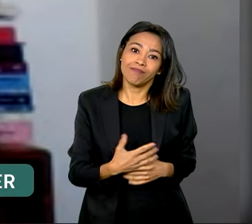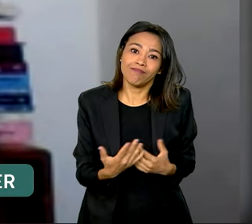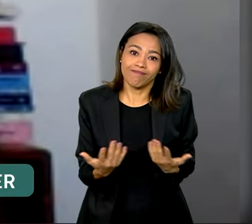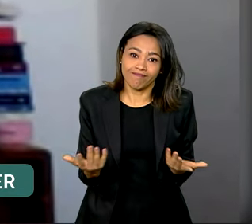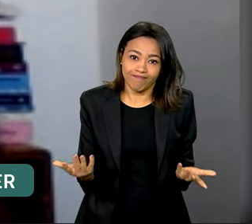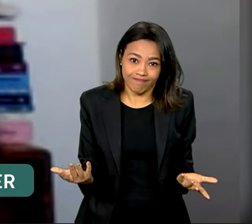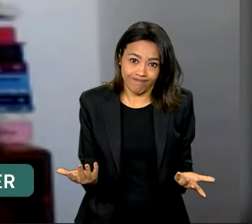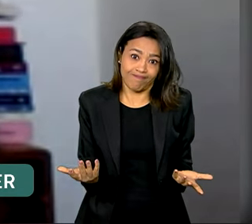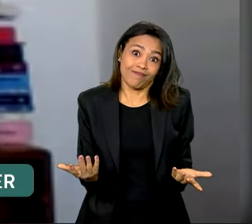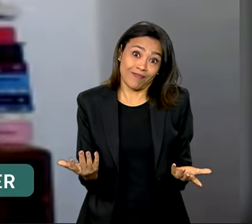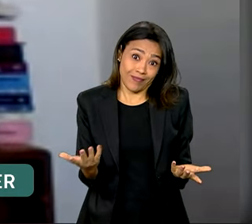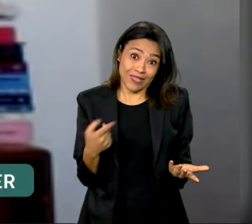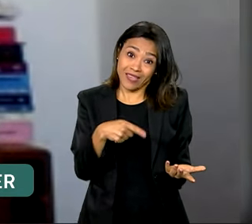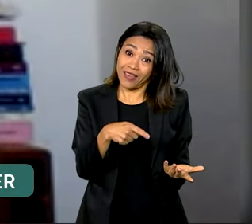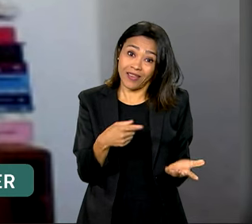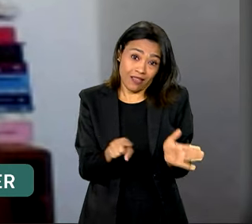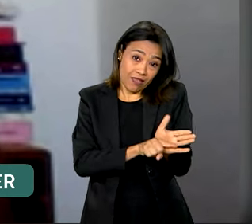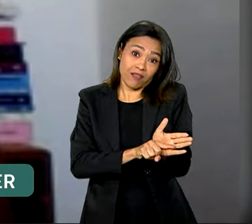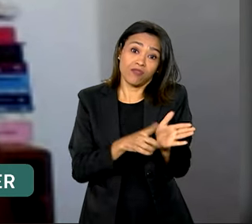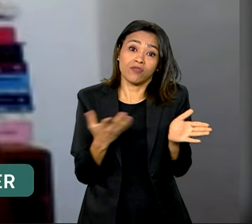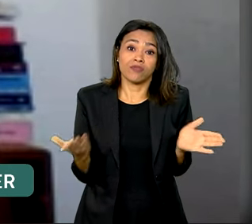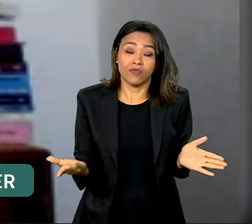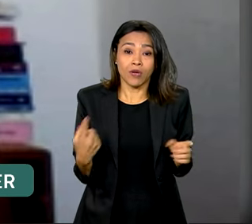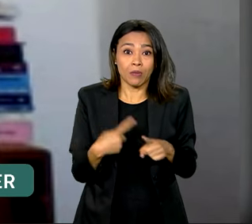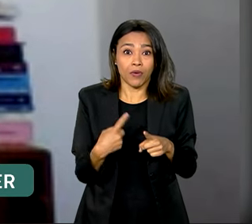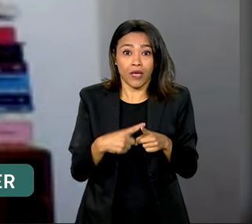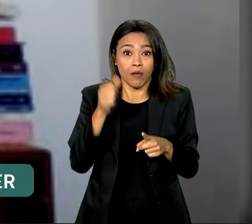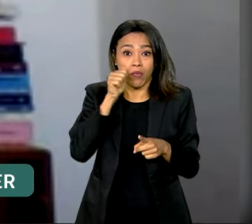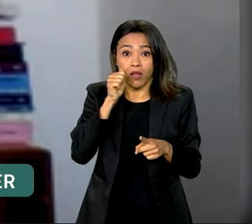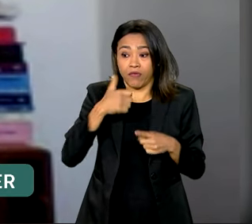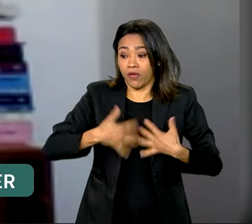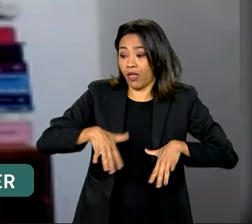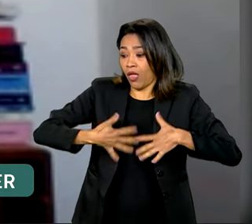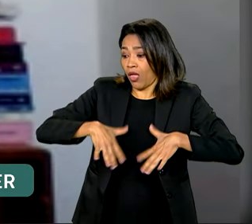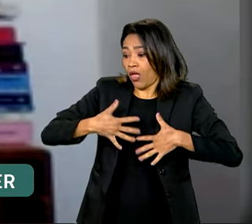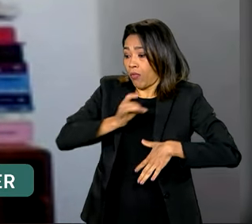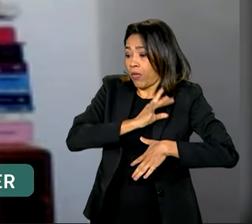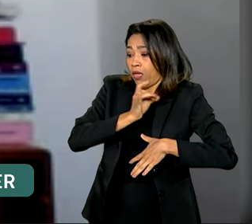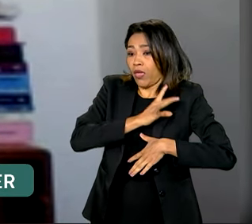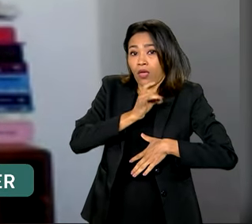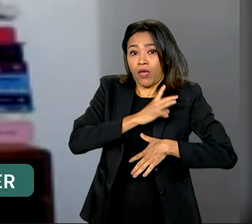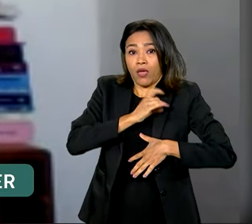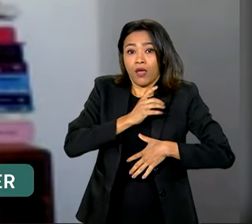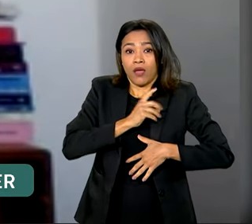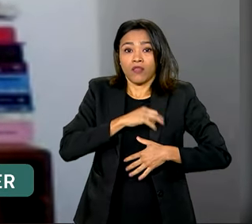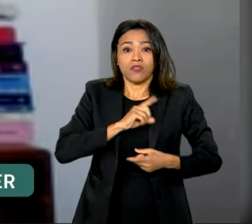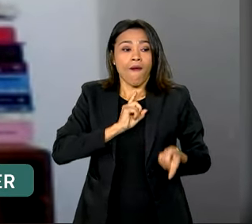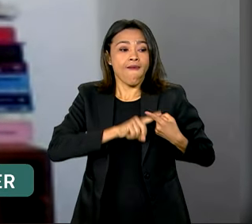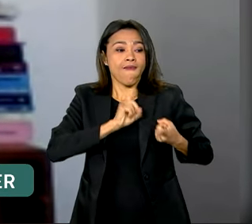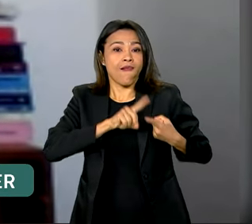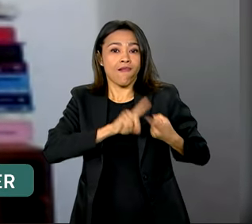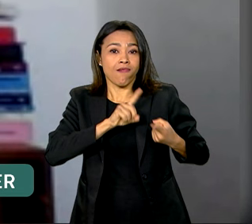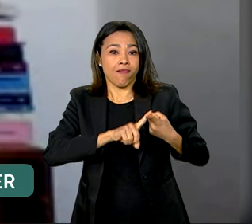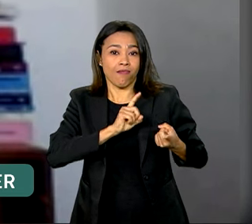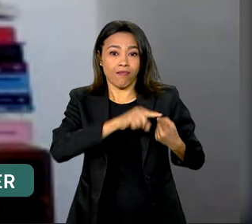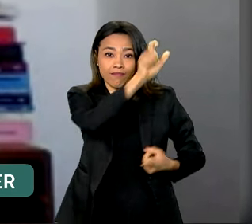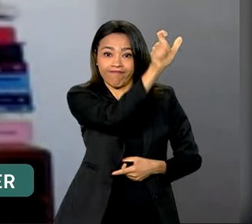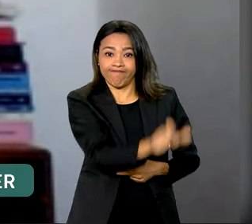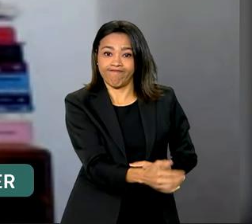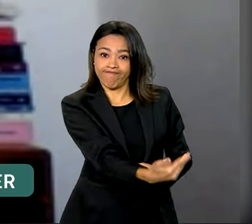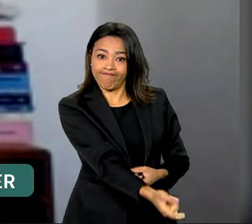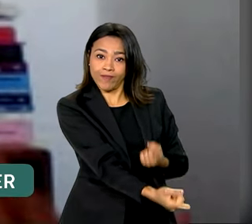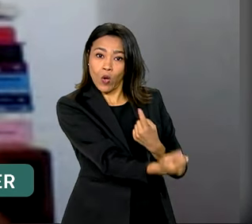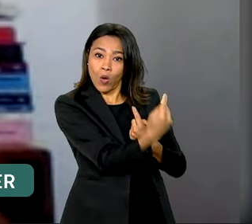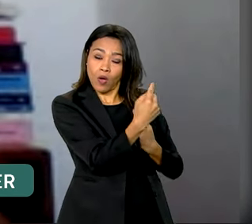torna-se algo que é meio negativo, porque amedronta a mulher pelo medo da vingança. Então é importante esse